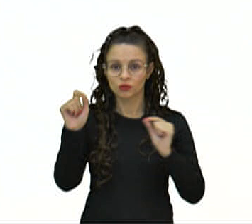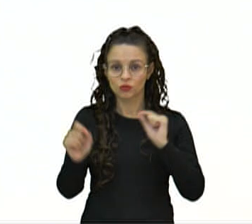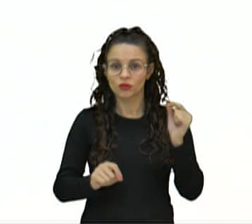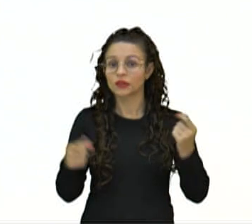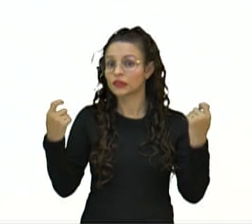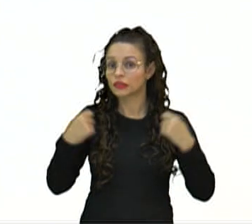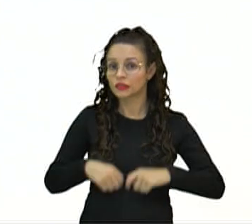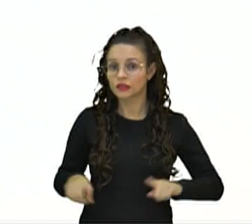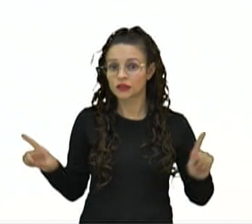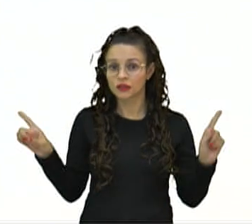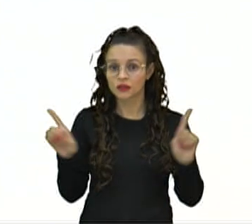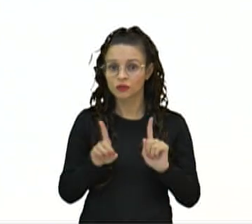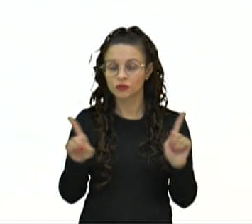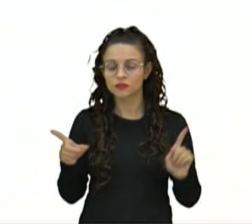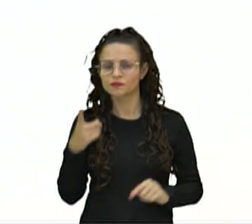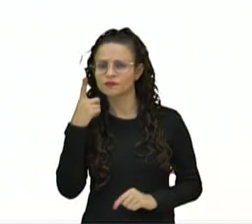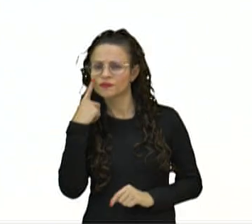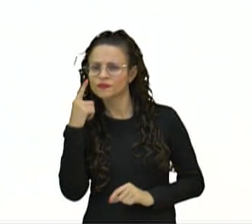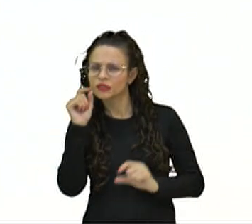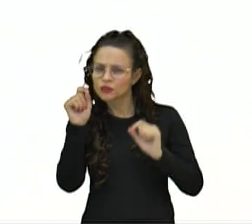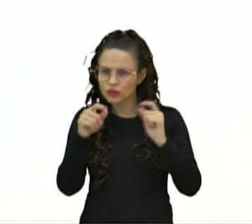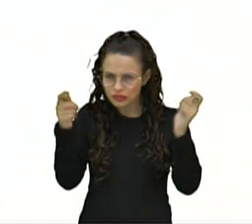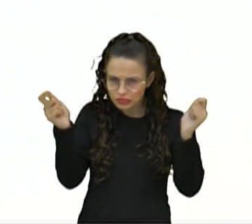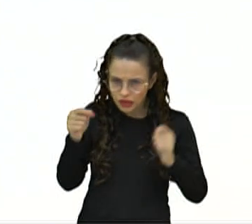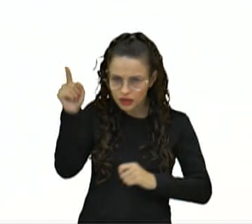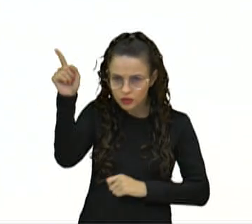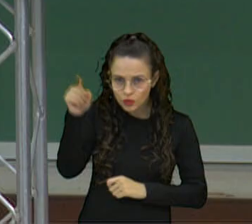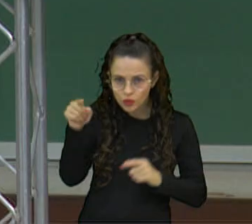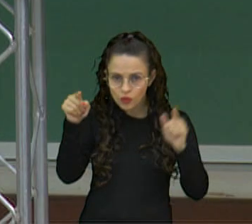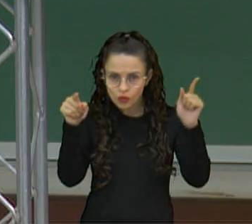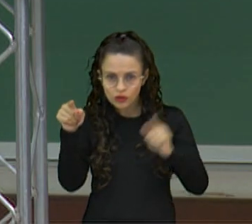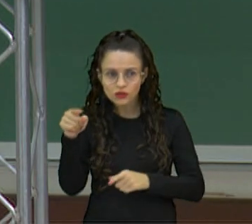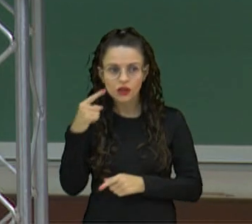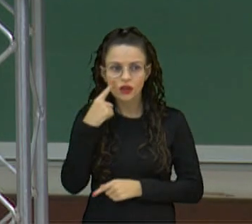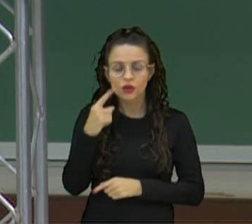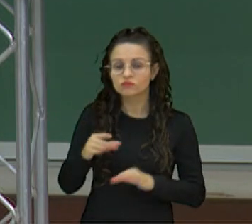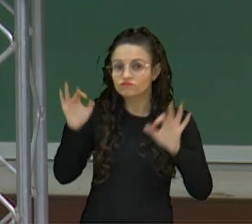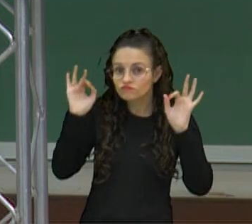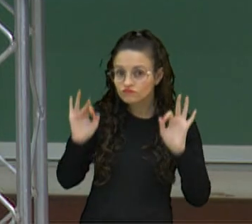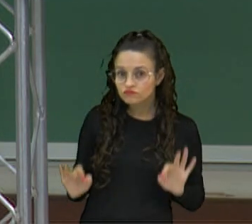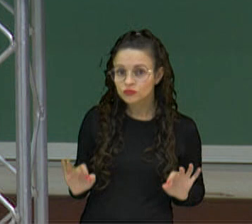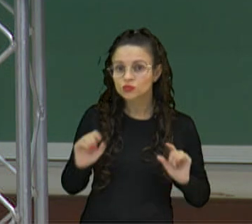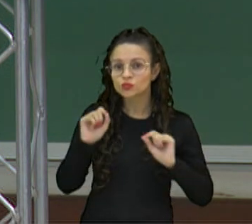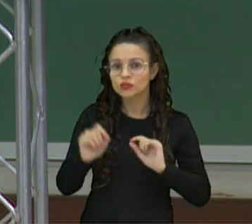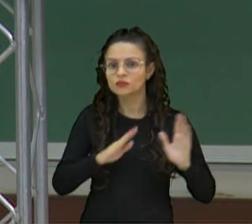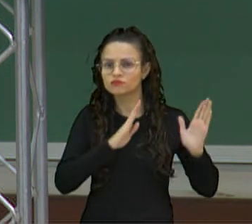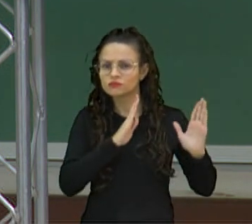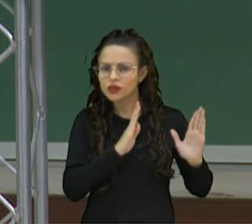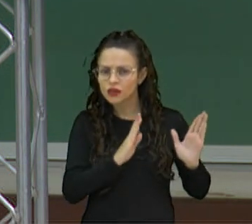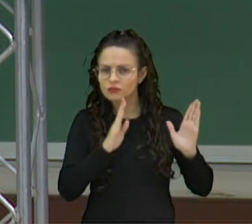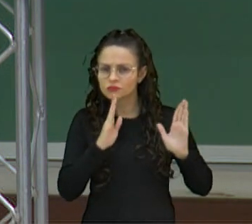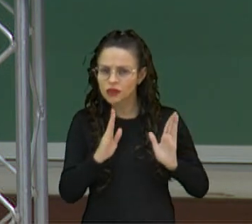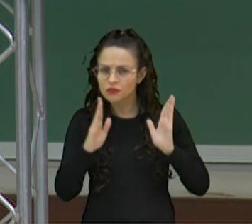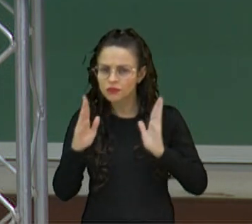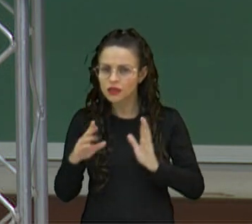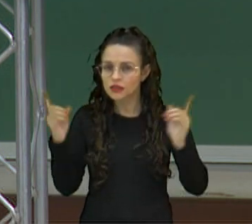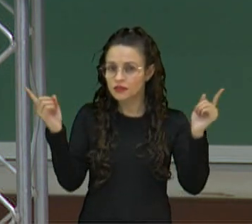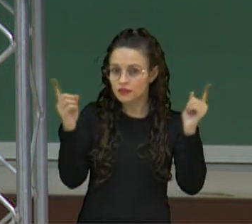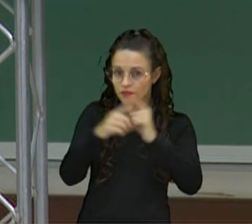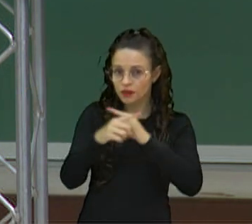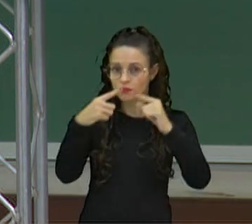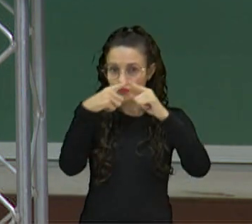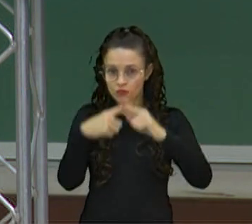não preciso, vou verificar se eu posso cortar. Assim, eu estou garantindo que os passos que eu fiz de inverter